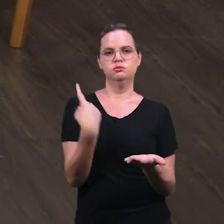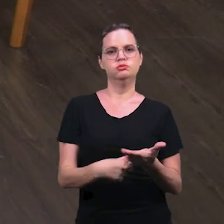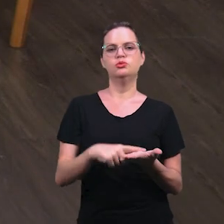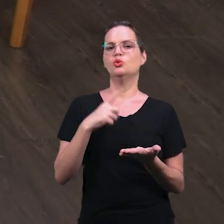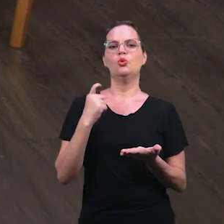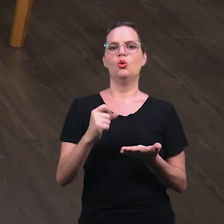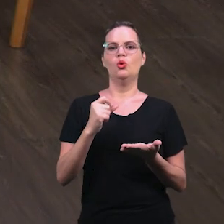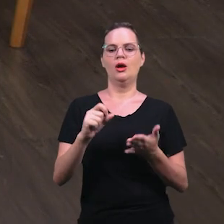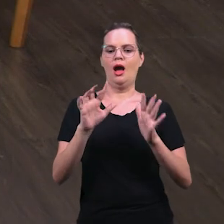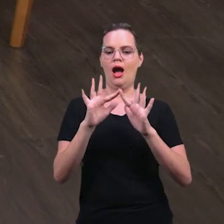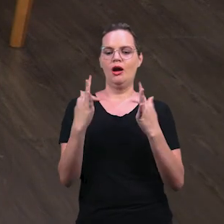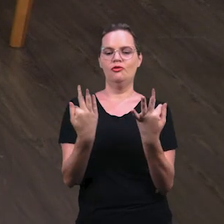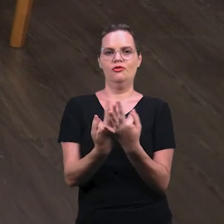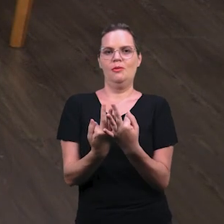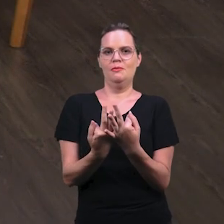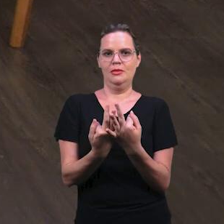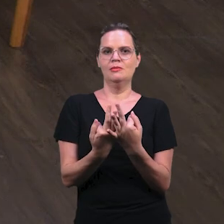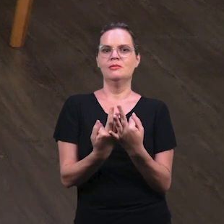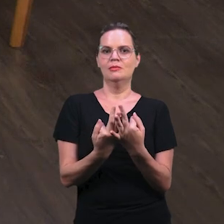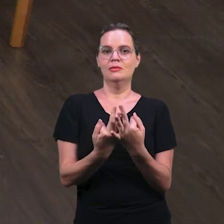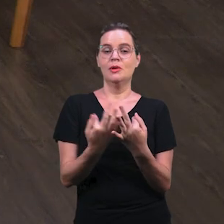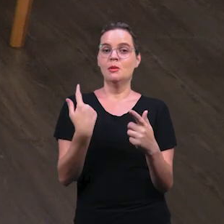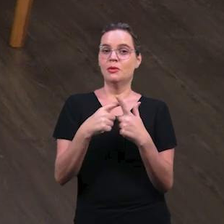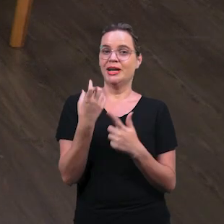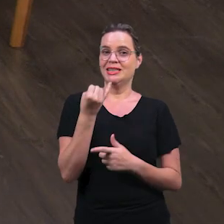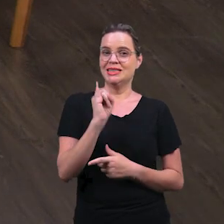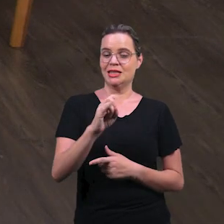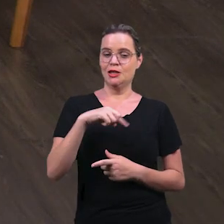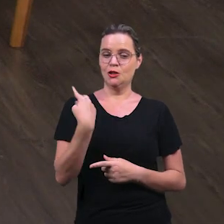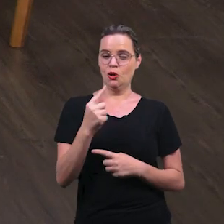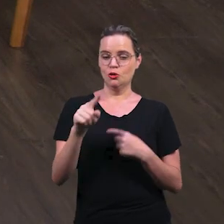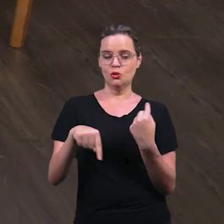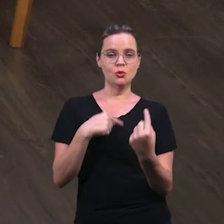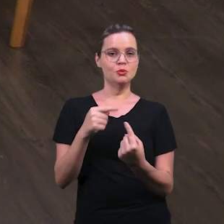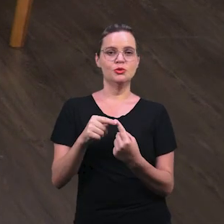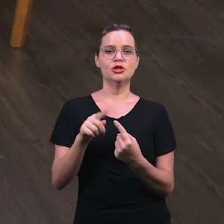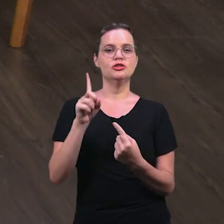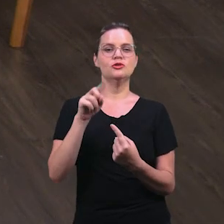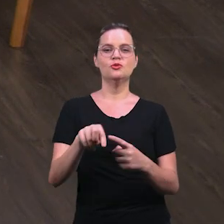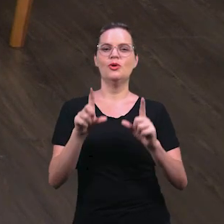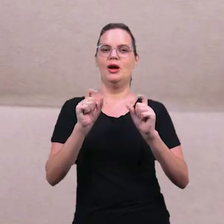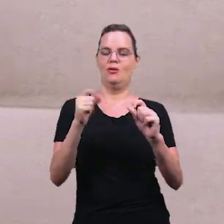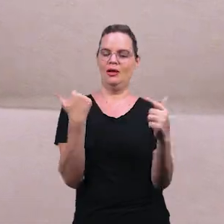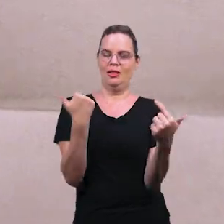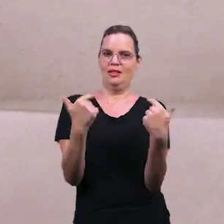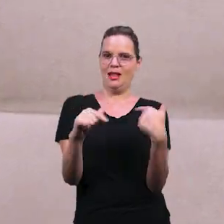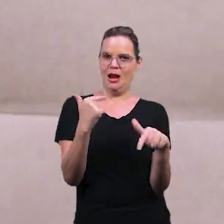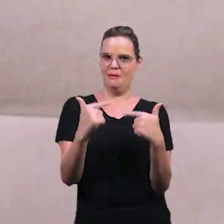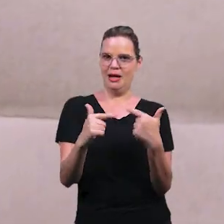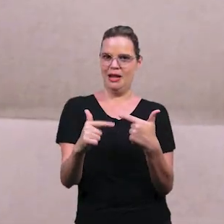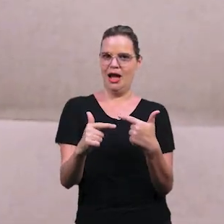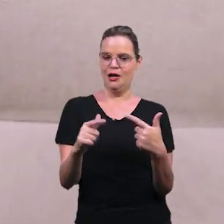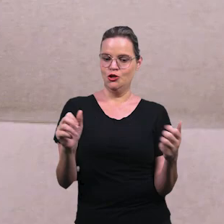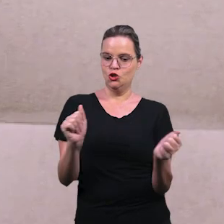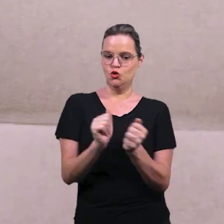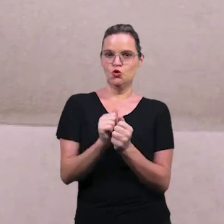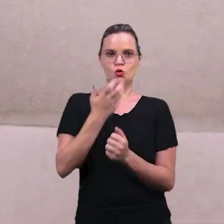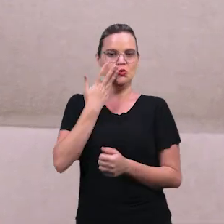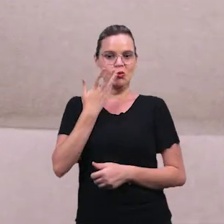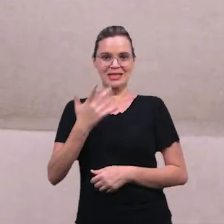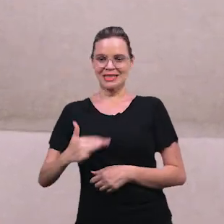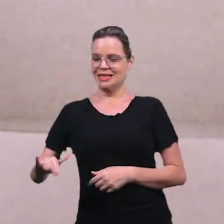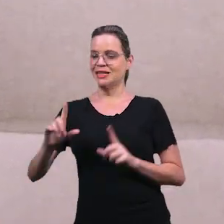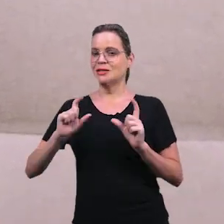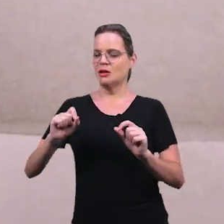comprometidos com a visão que a família tem. Se o nosso objetivo é trabalhar com nossas